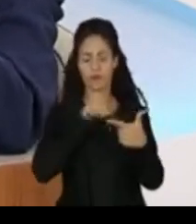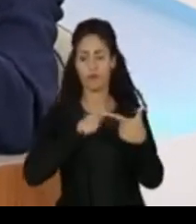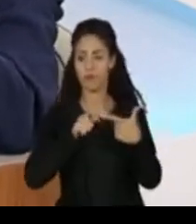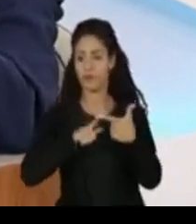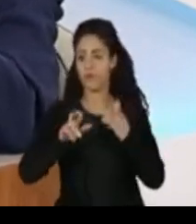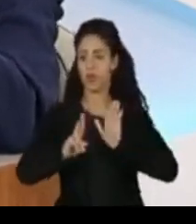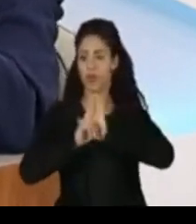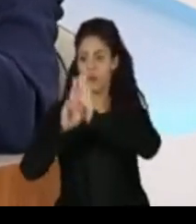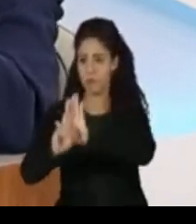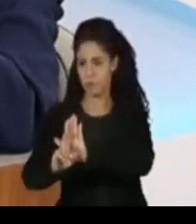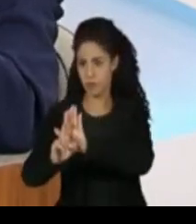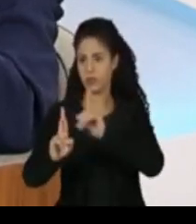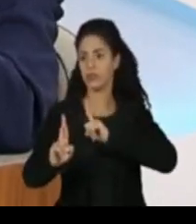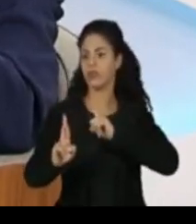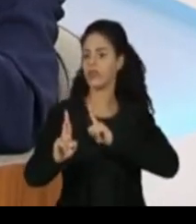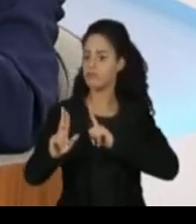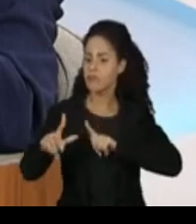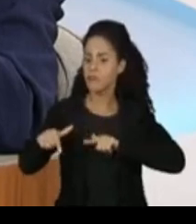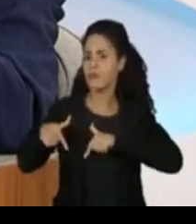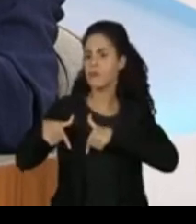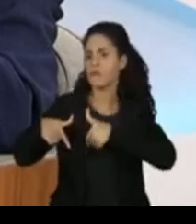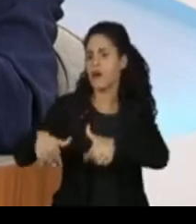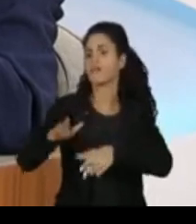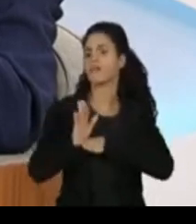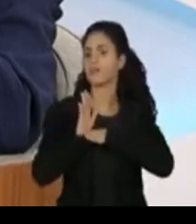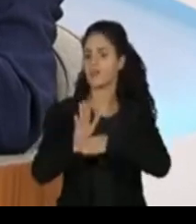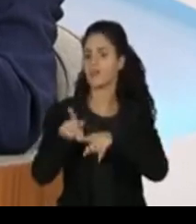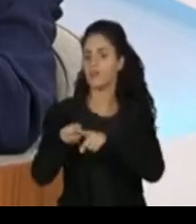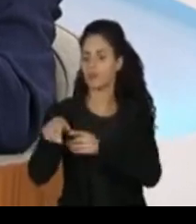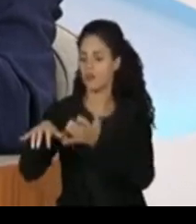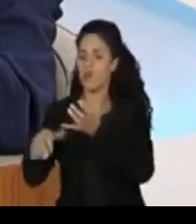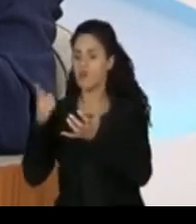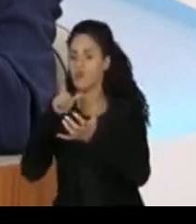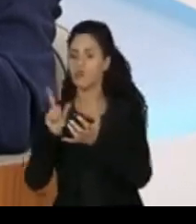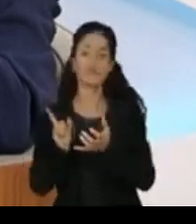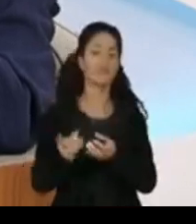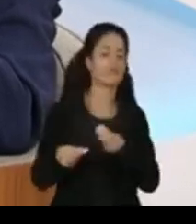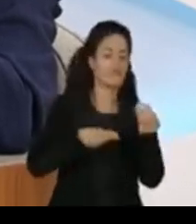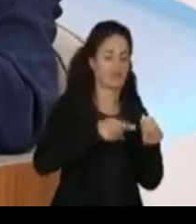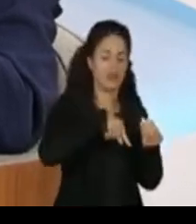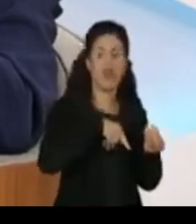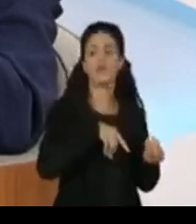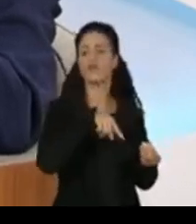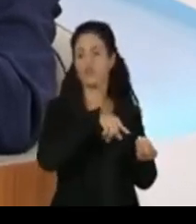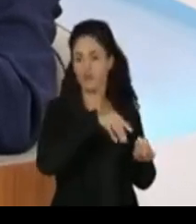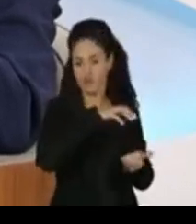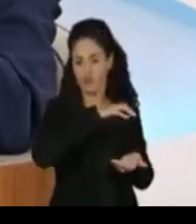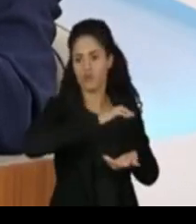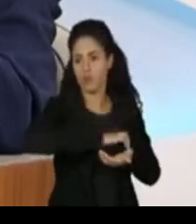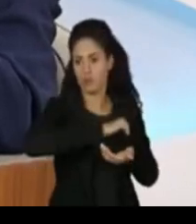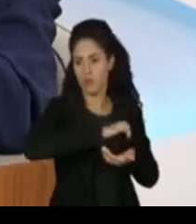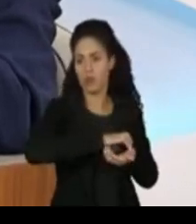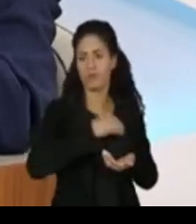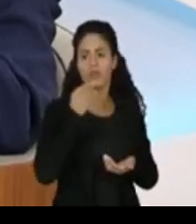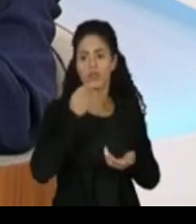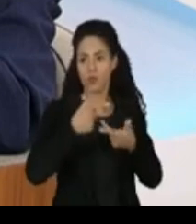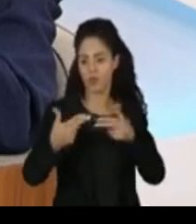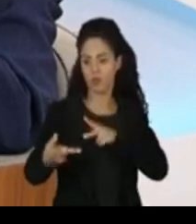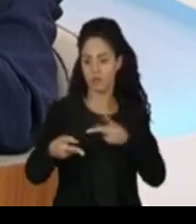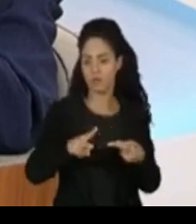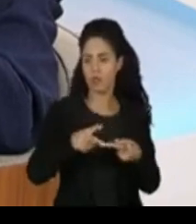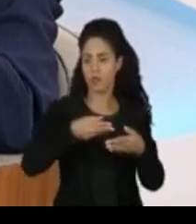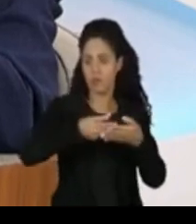representativo que é atuar quando o congresso não tenha conseguido atuar por circunstâncias da tramitação